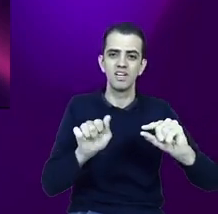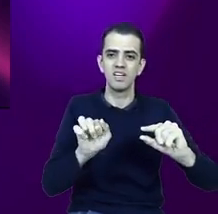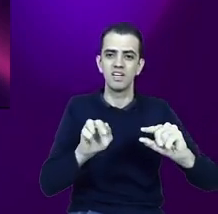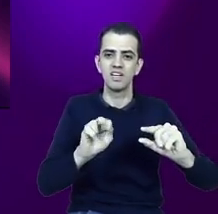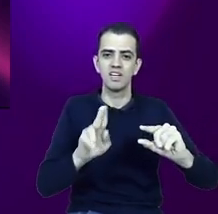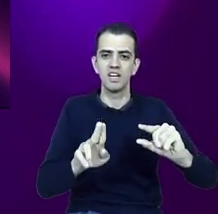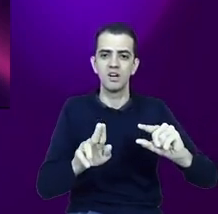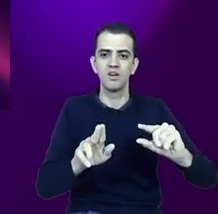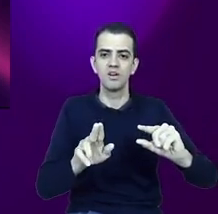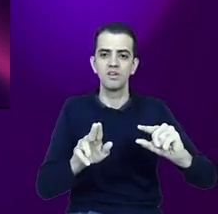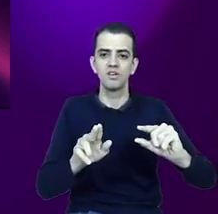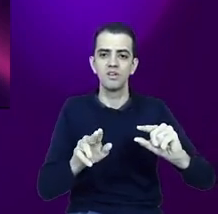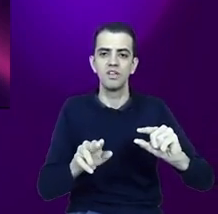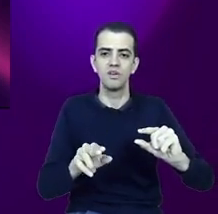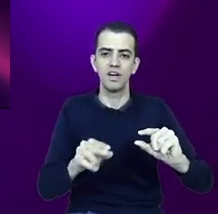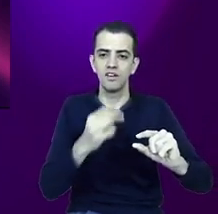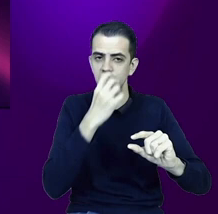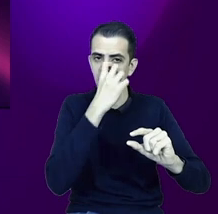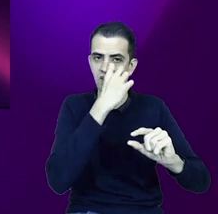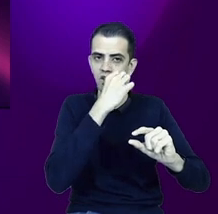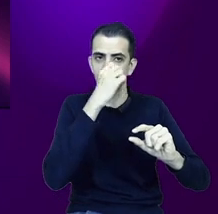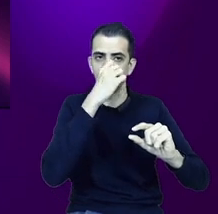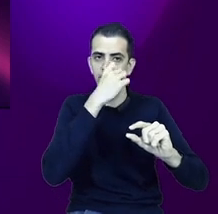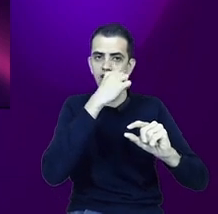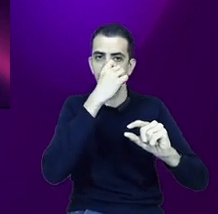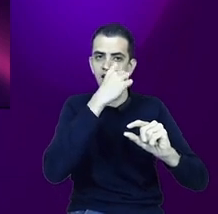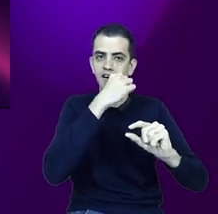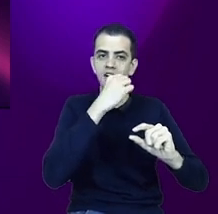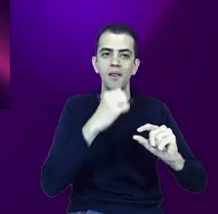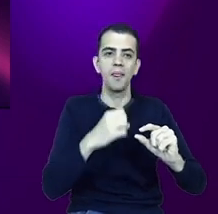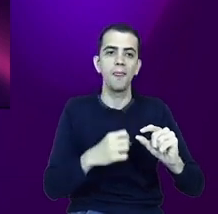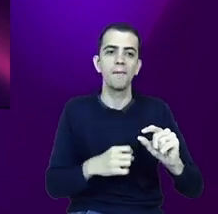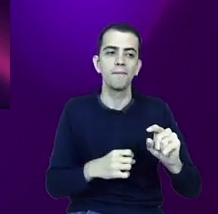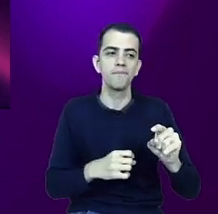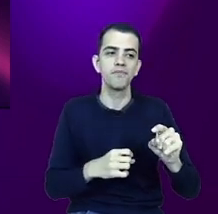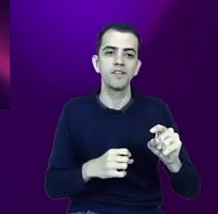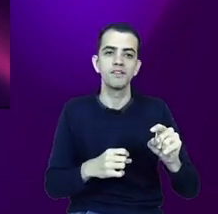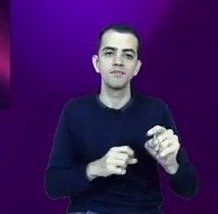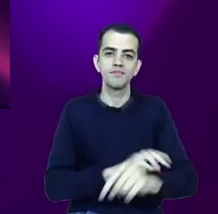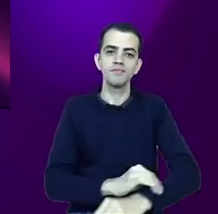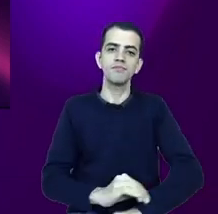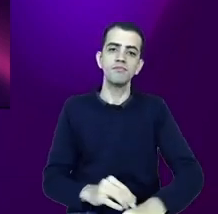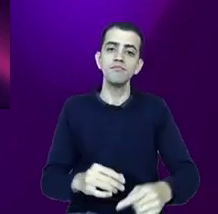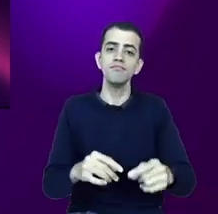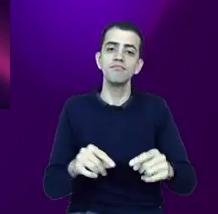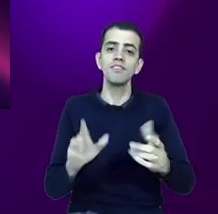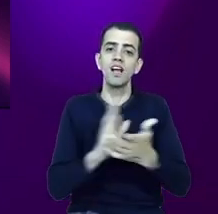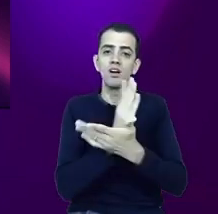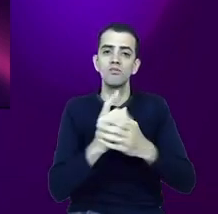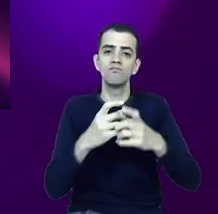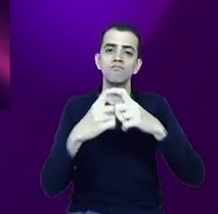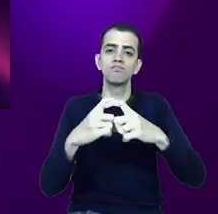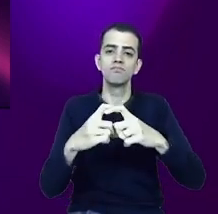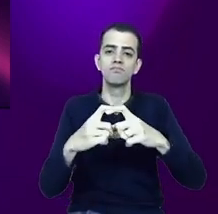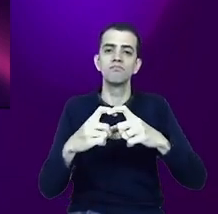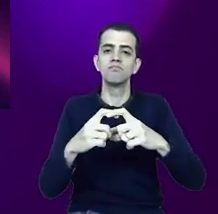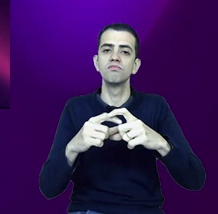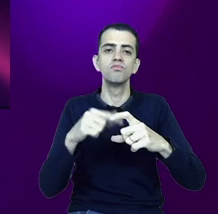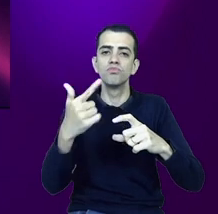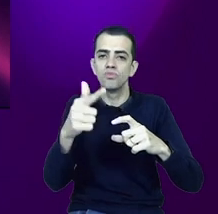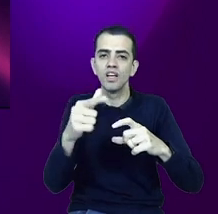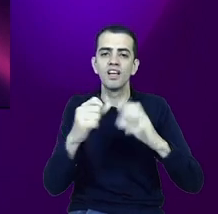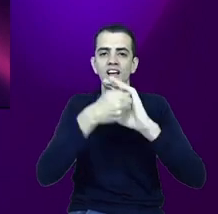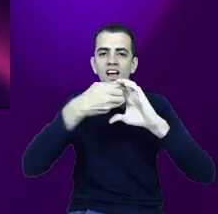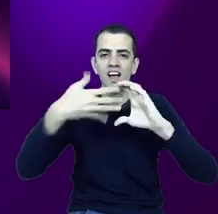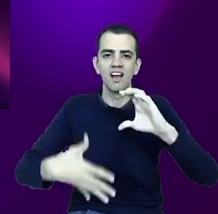a radioterapia feita imediatamente após a ressecção, em lesões que não têm características